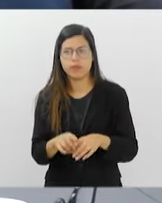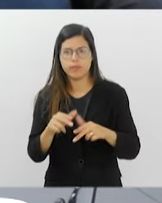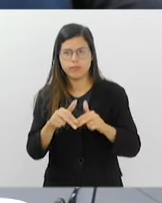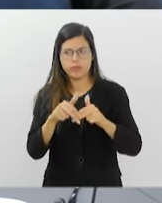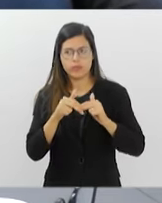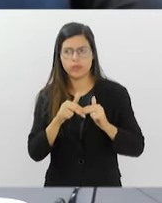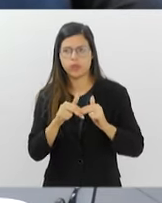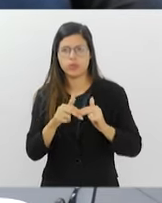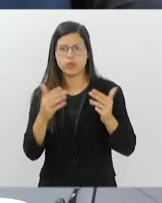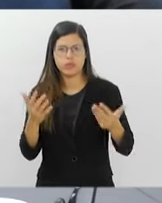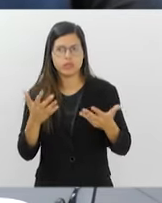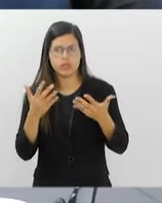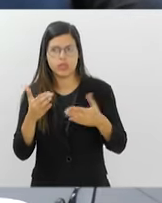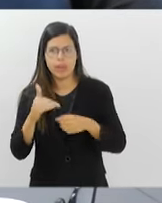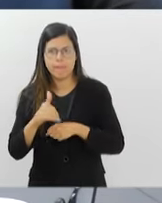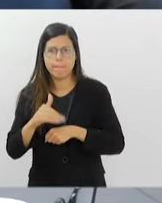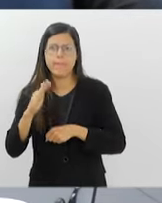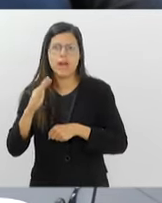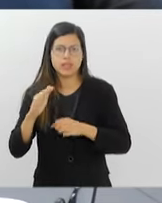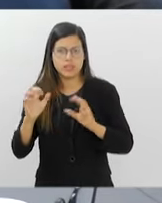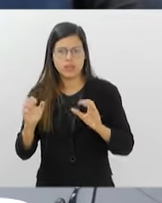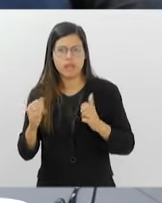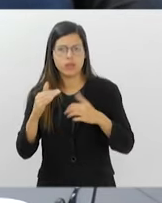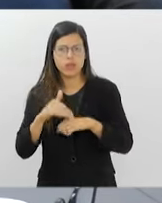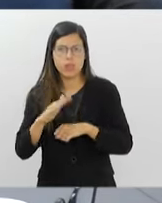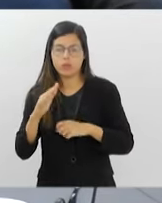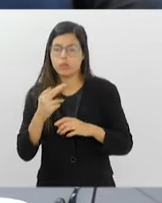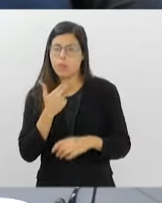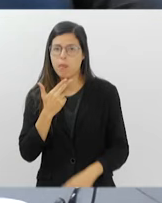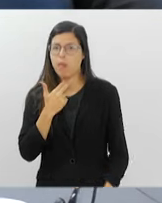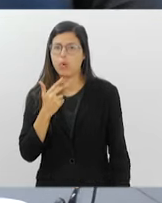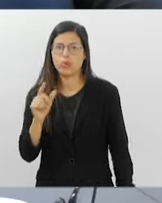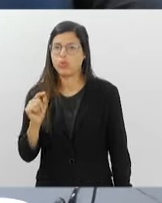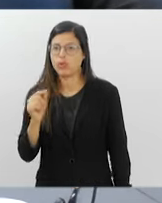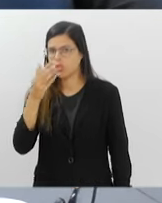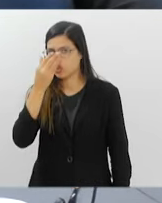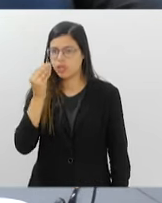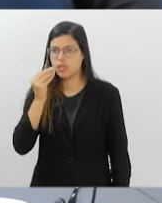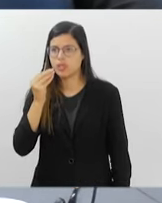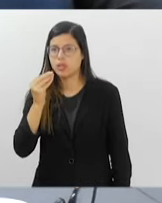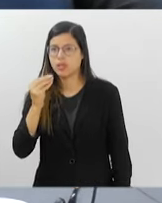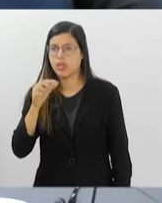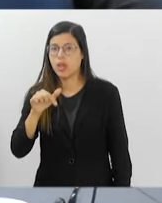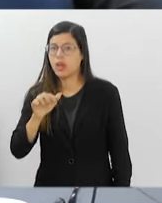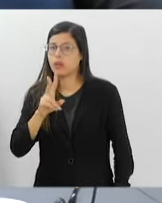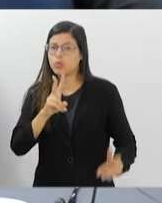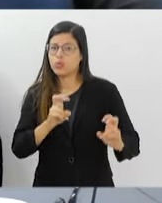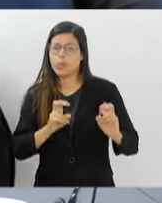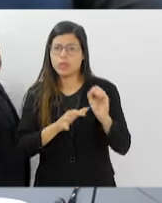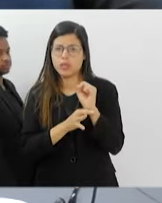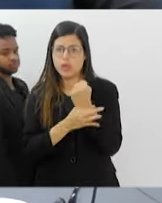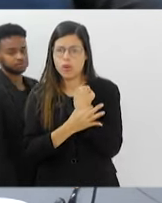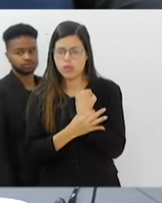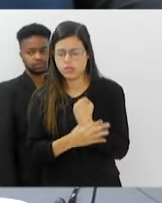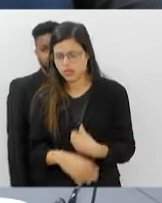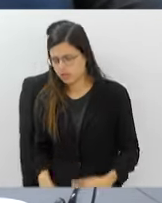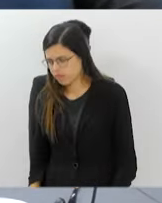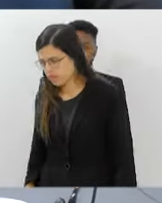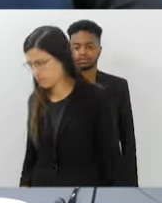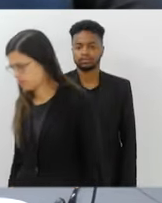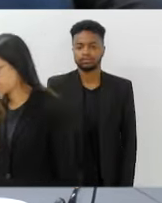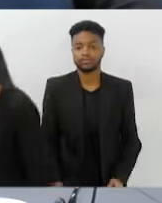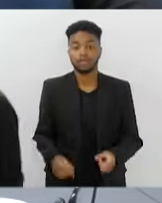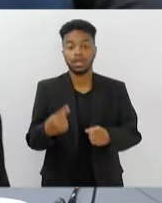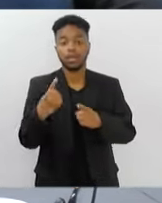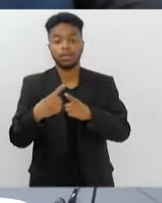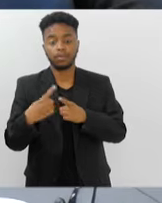gente quer mais e mais e mais só que a gente não pode virar as costas pra palta segurança a própria imprensa ela passa